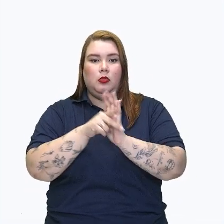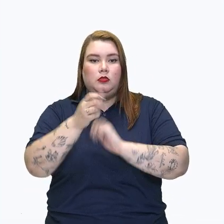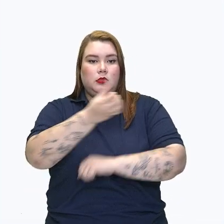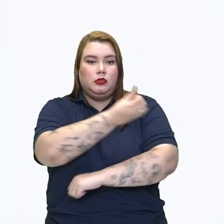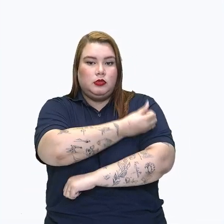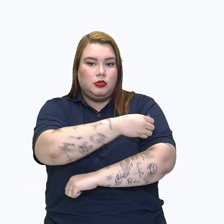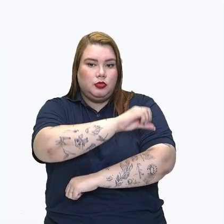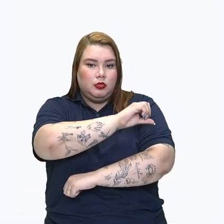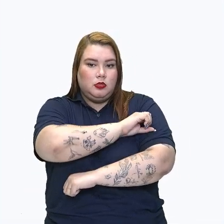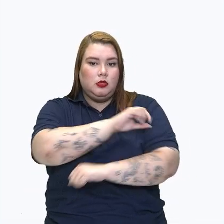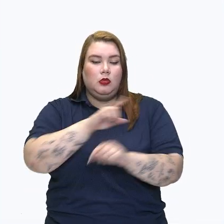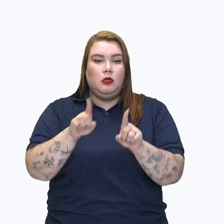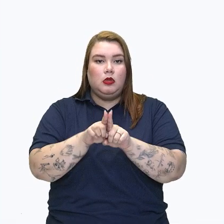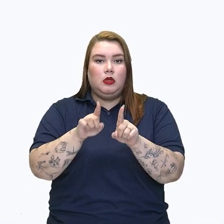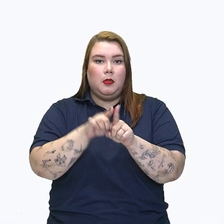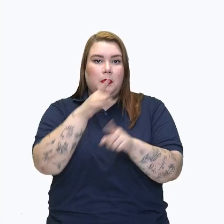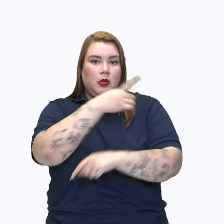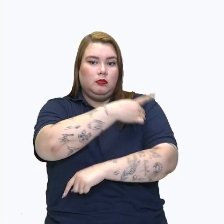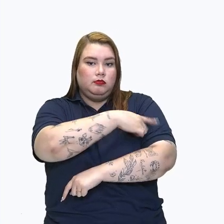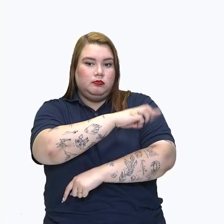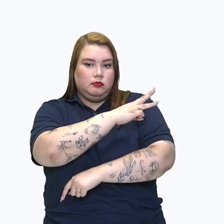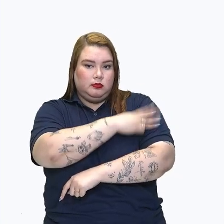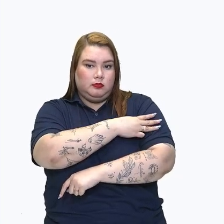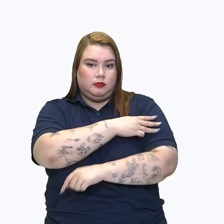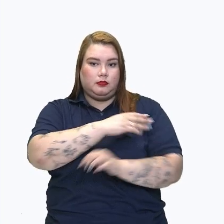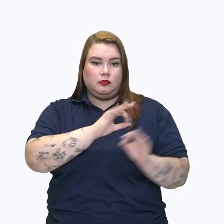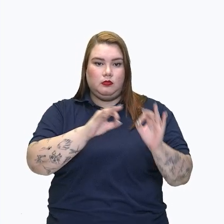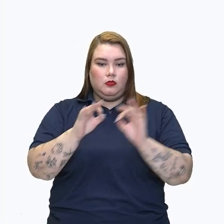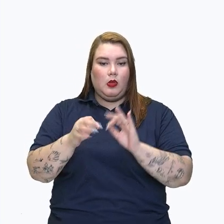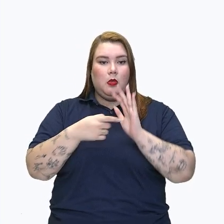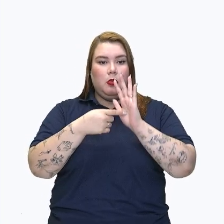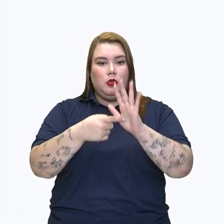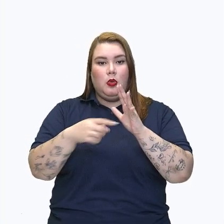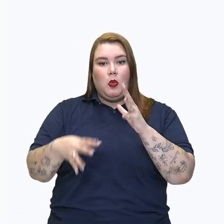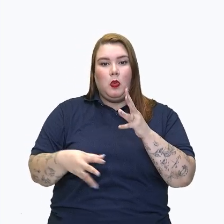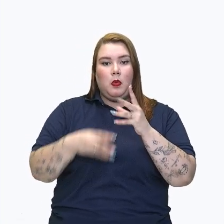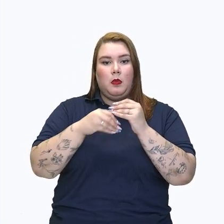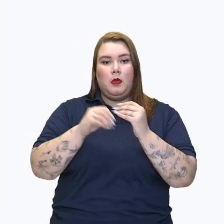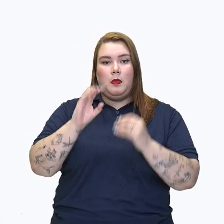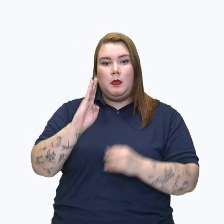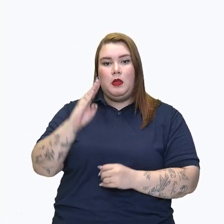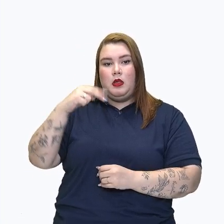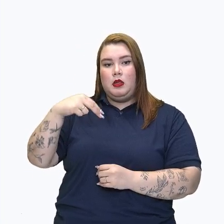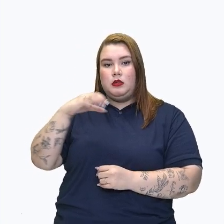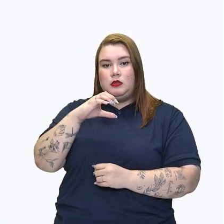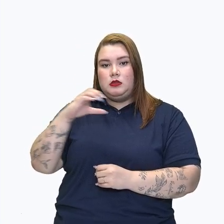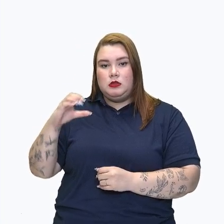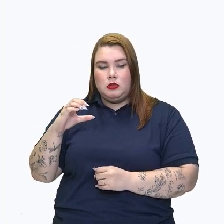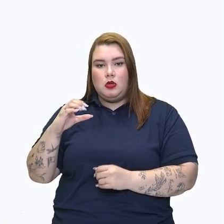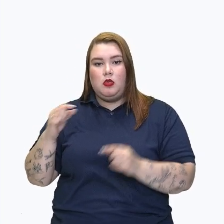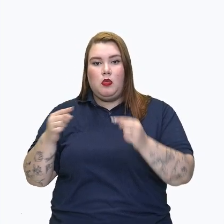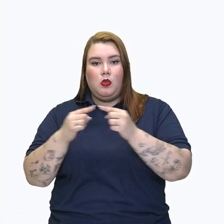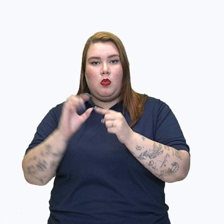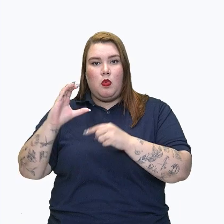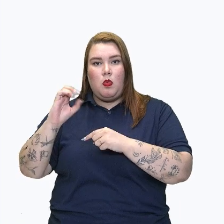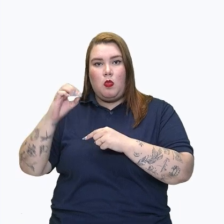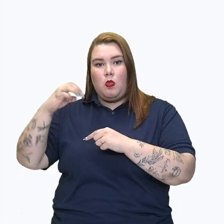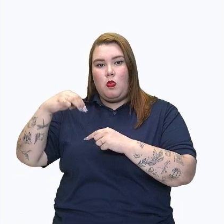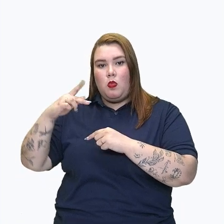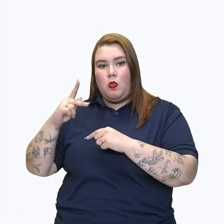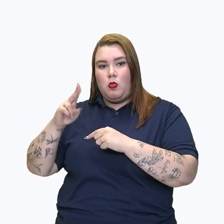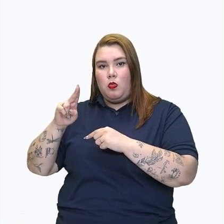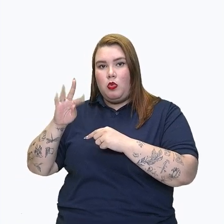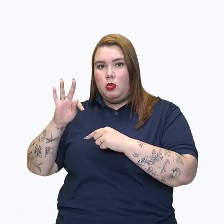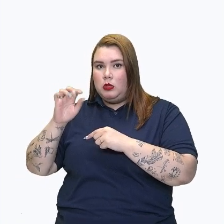e ensino médio, trazendo aí o complemento da BNCC Computação em atendimento a esta política, tá